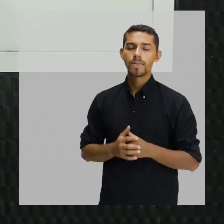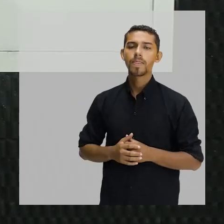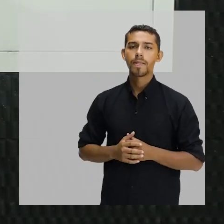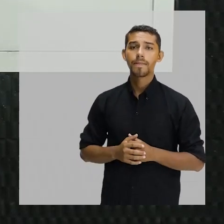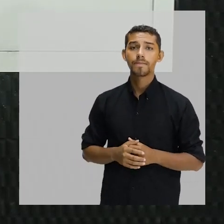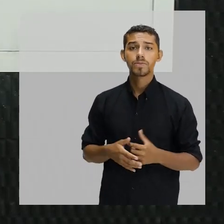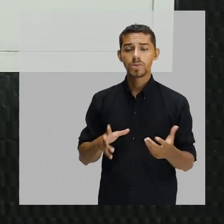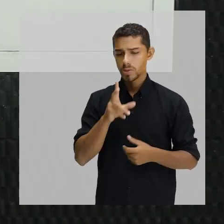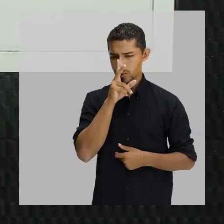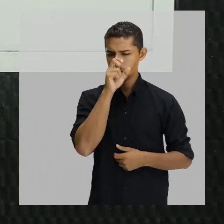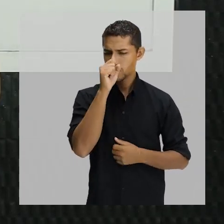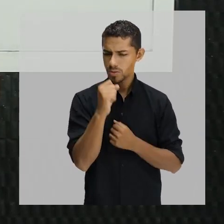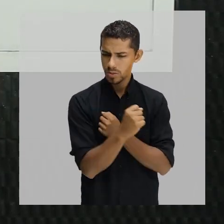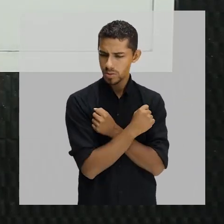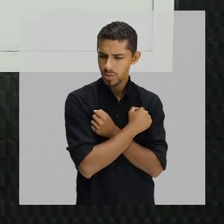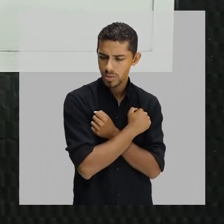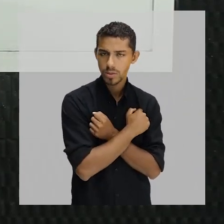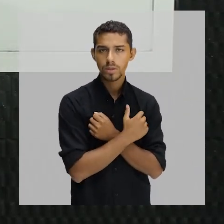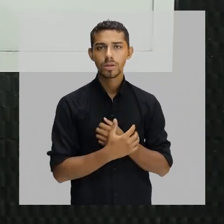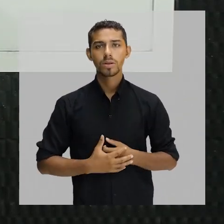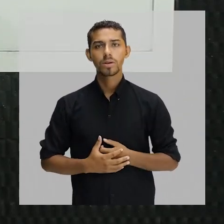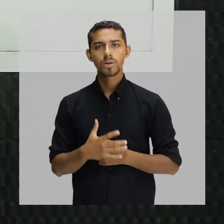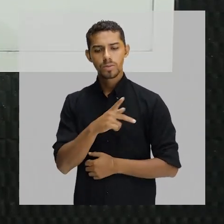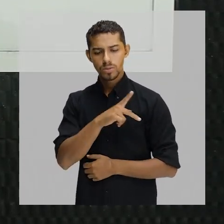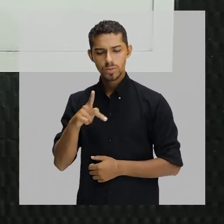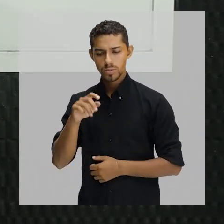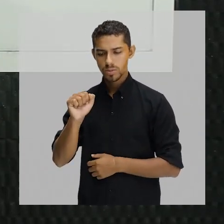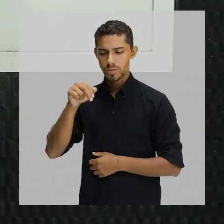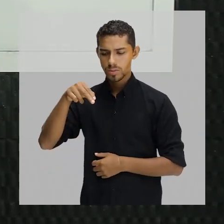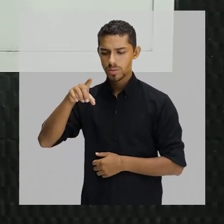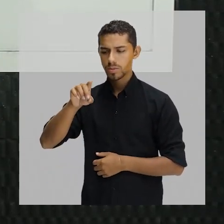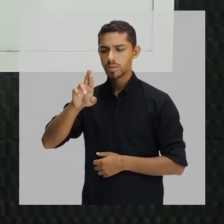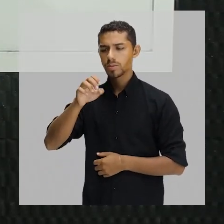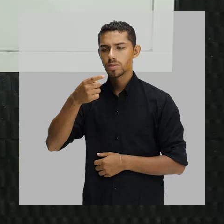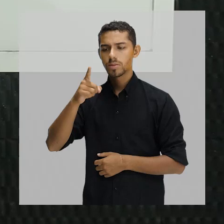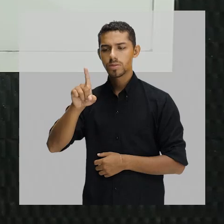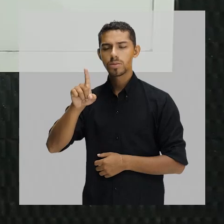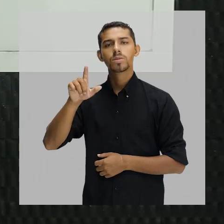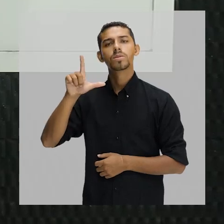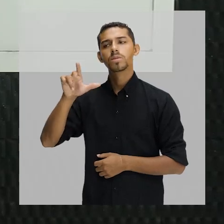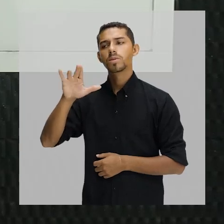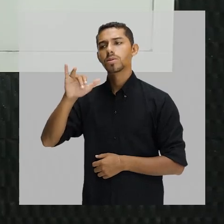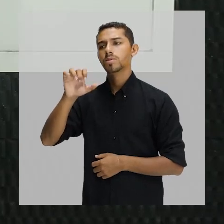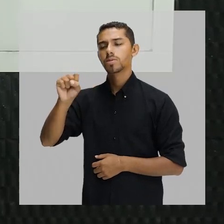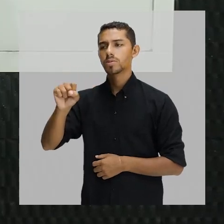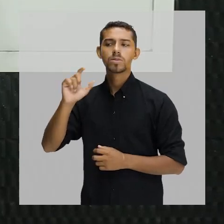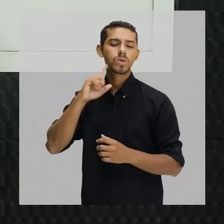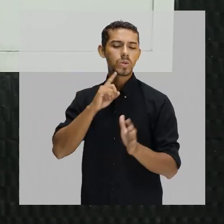fica aqui o nosso forte abraço mais uma vez. Sou André Luiz, convidando vocês a continuar conosco nesta